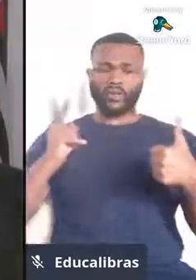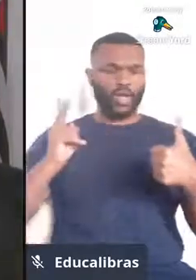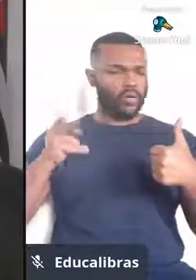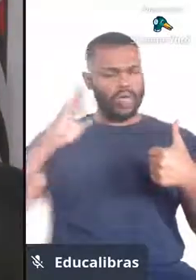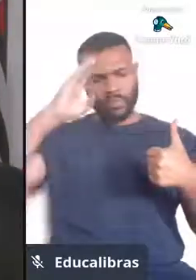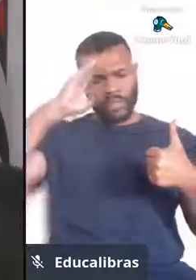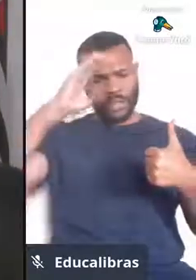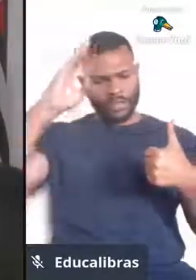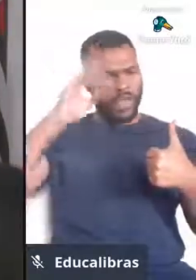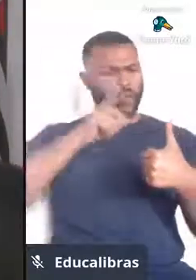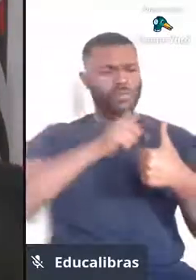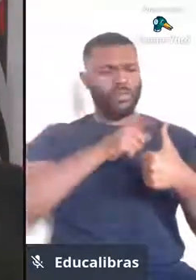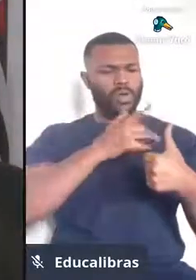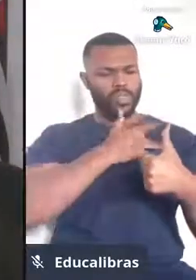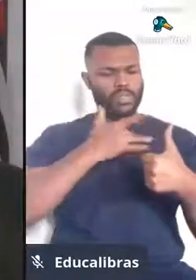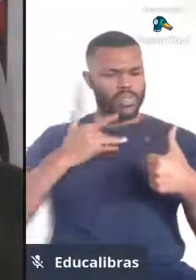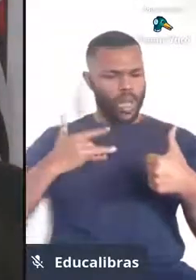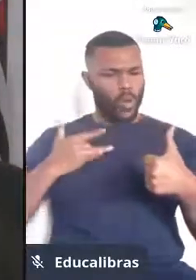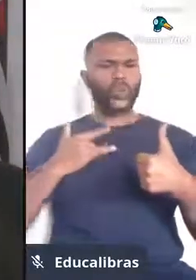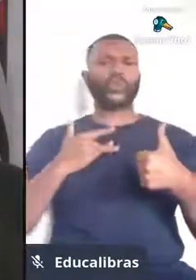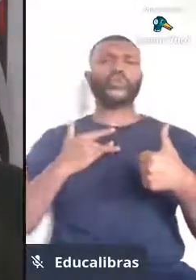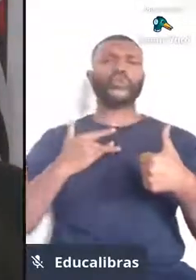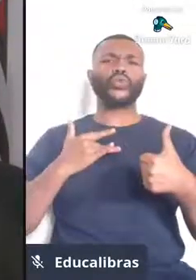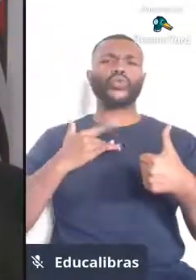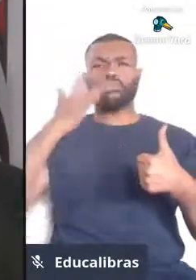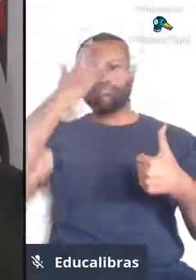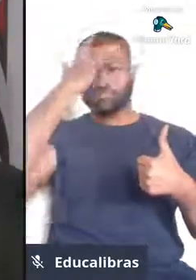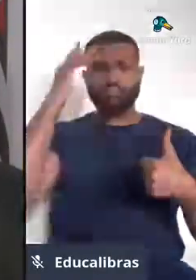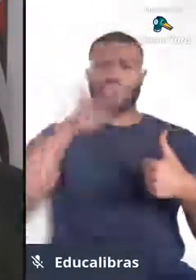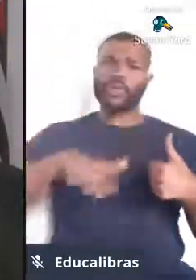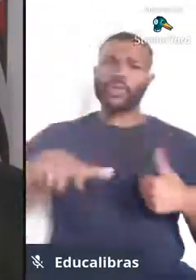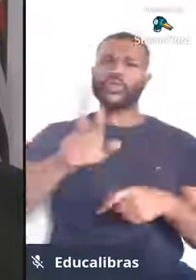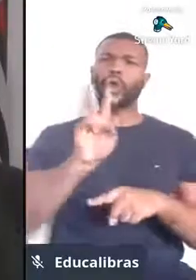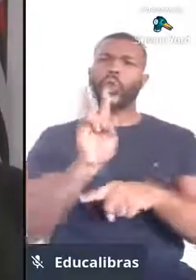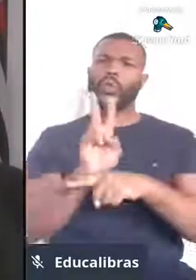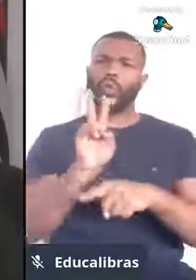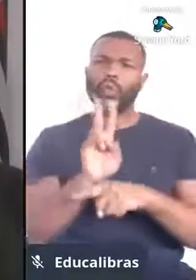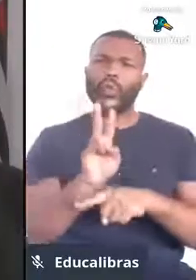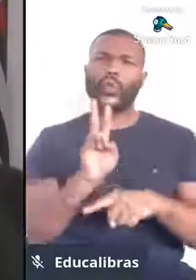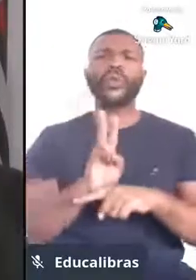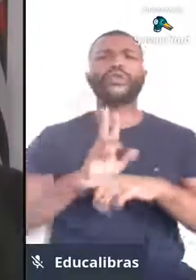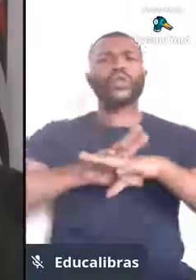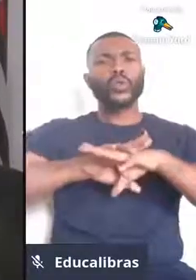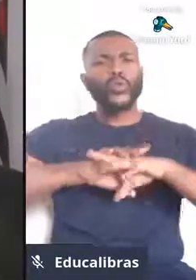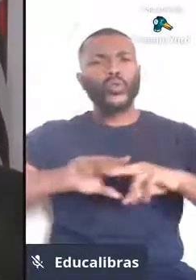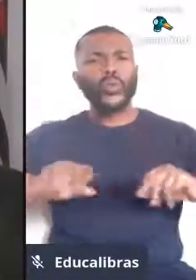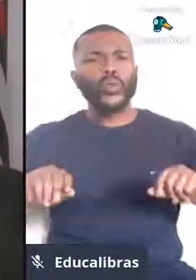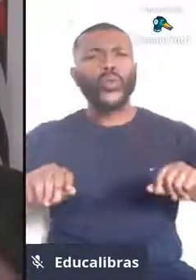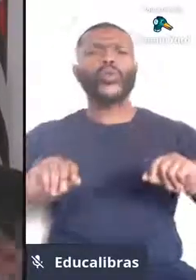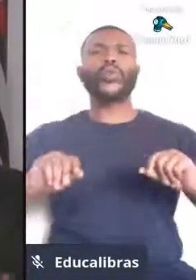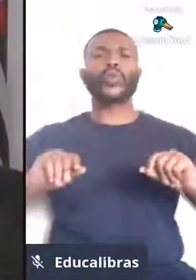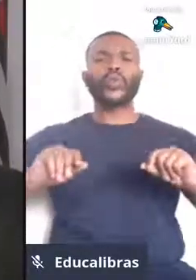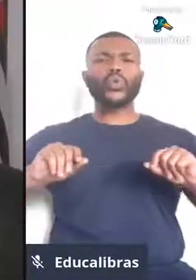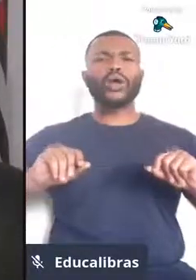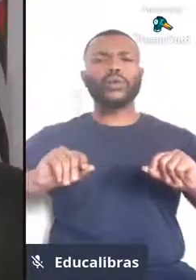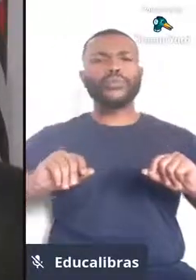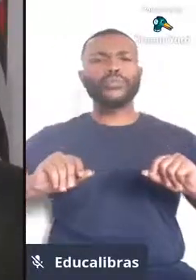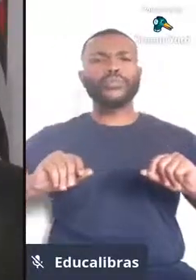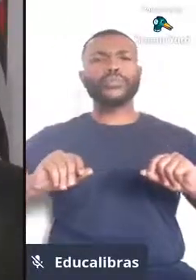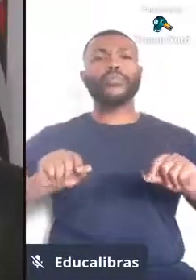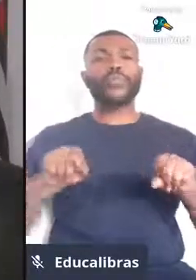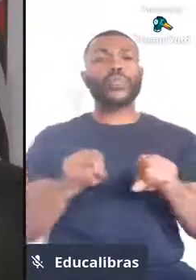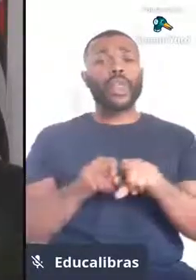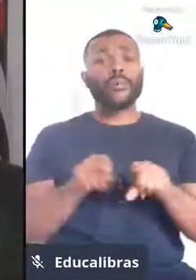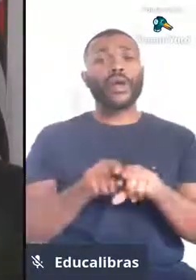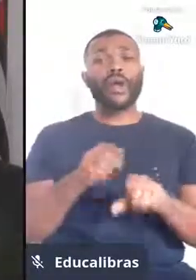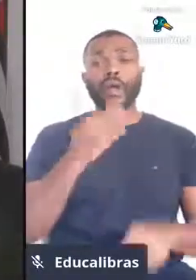preservação da saúde das pessoas, a recuperação da saúde das pessoas, a solicitação a que